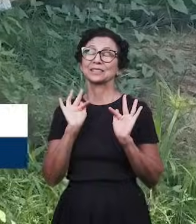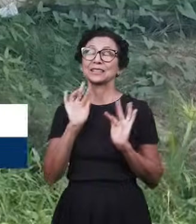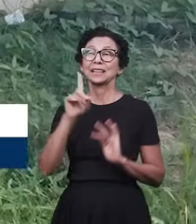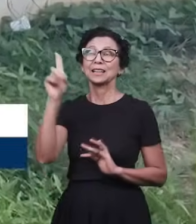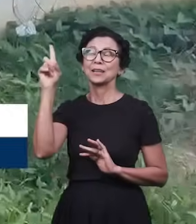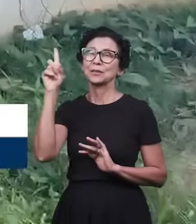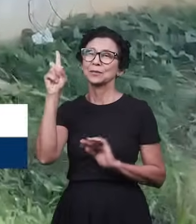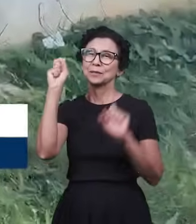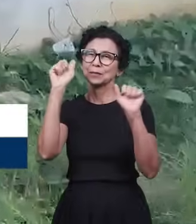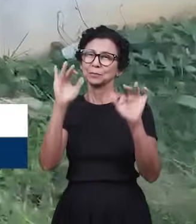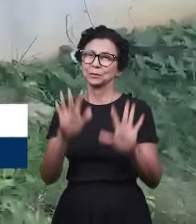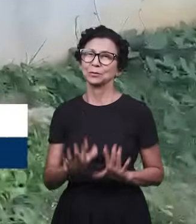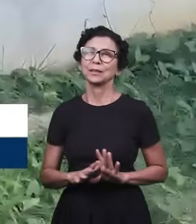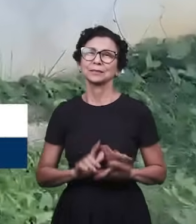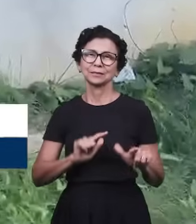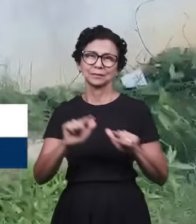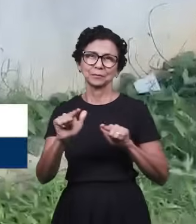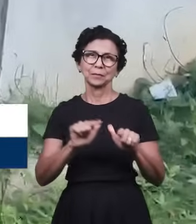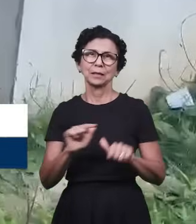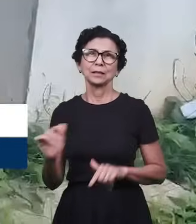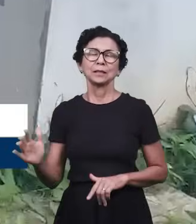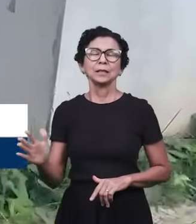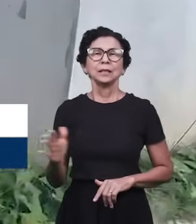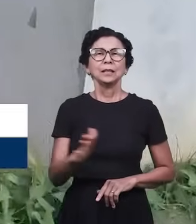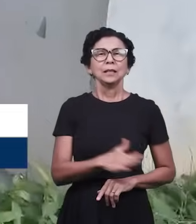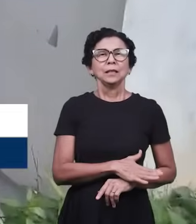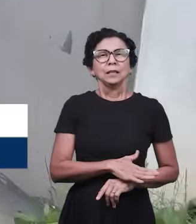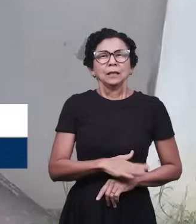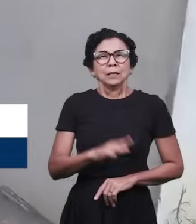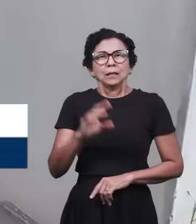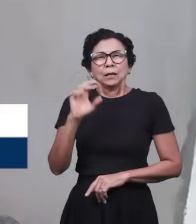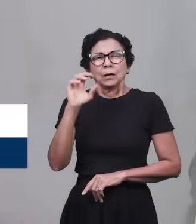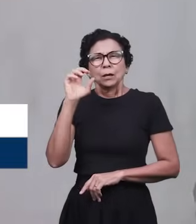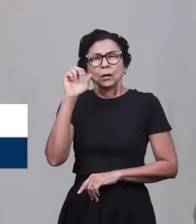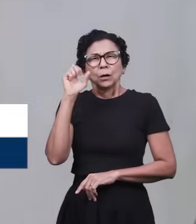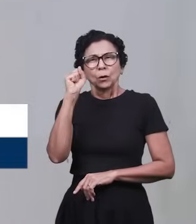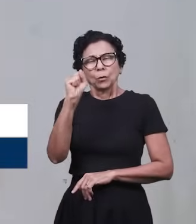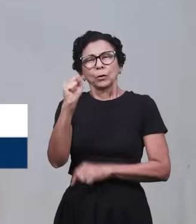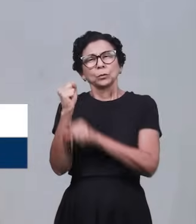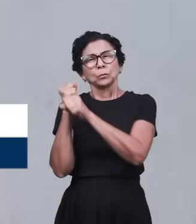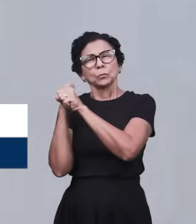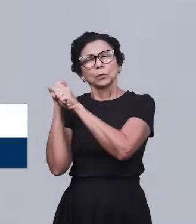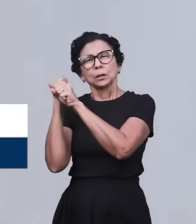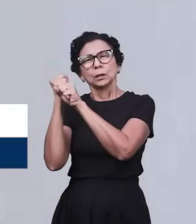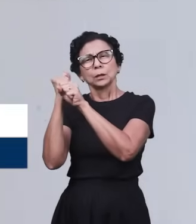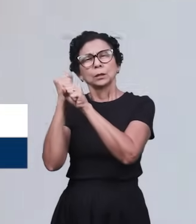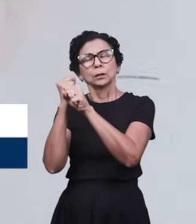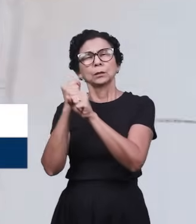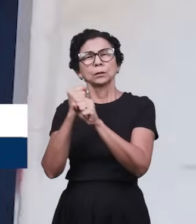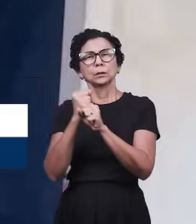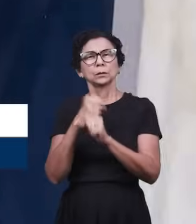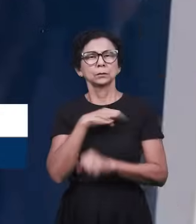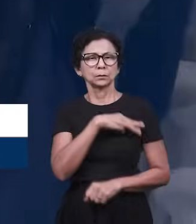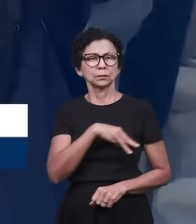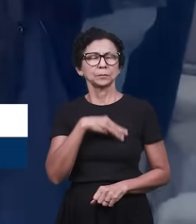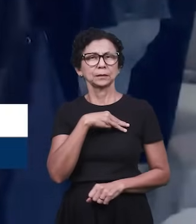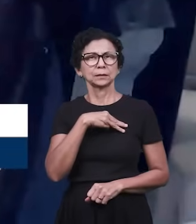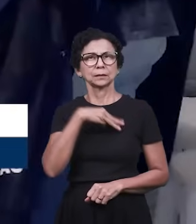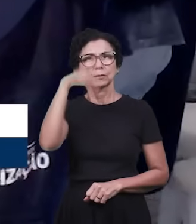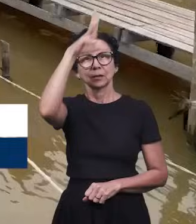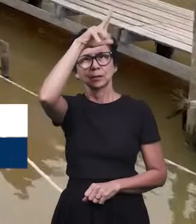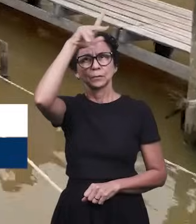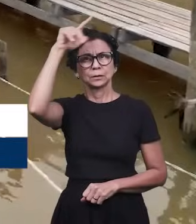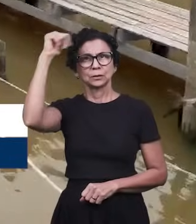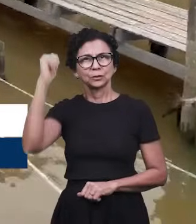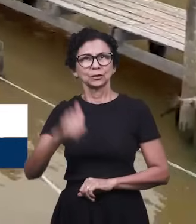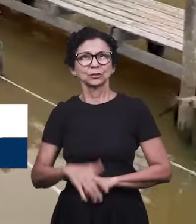este trabalho. Ao longo de mais de 8 anos de realização da Missão Amazônia, alguns voluntários têm tido a experiência de